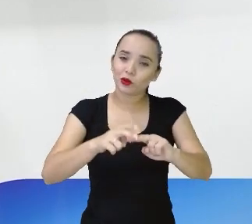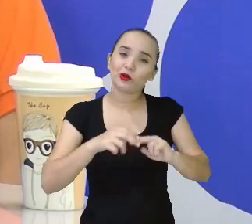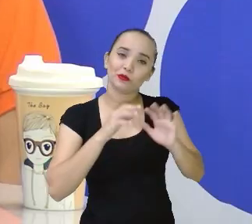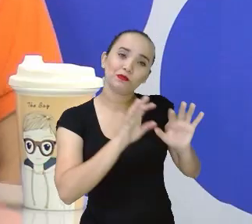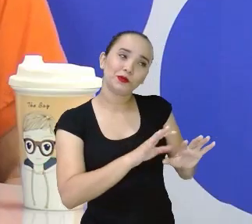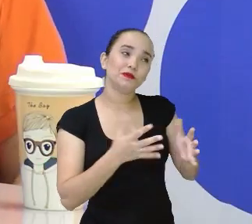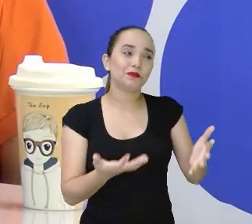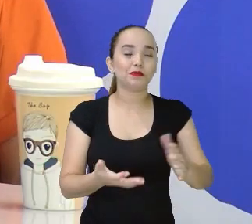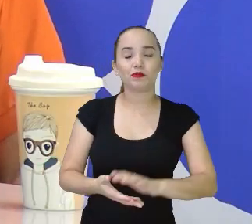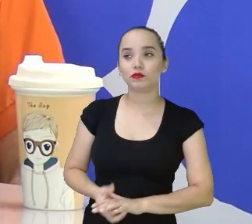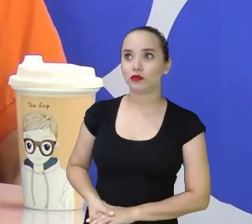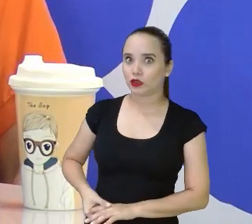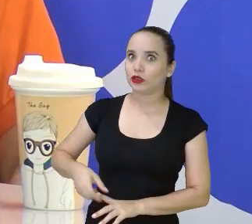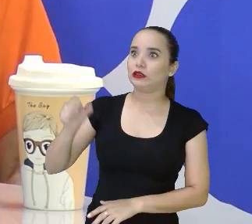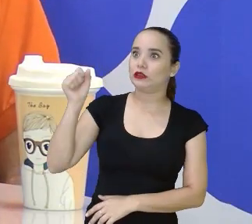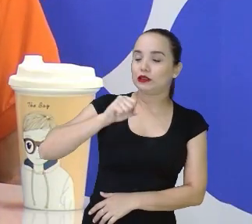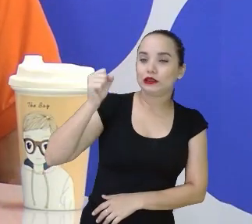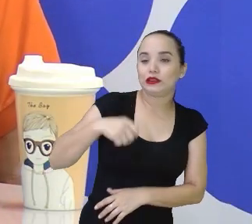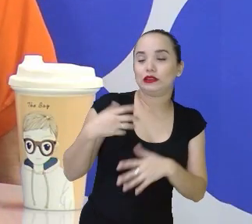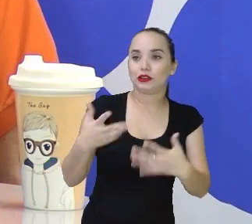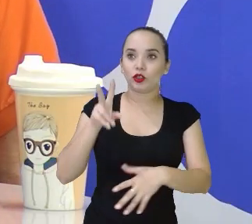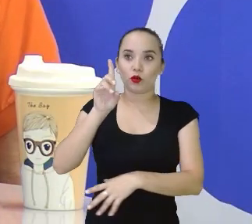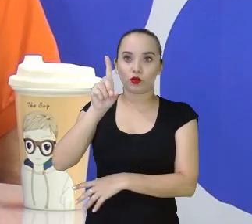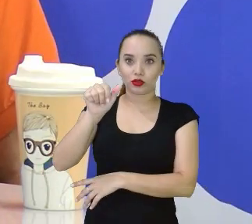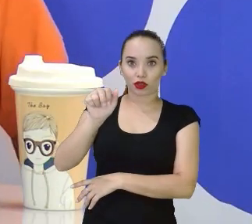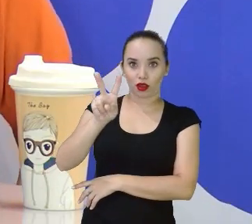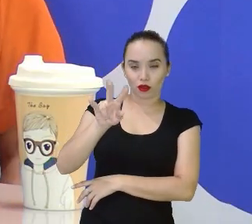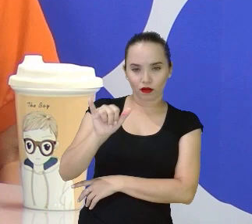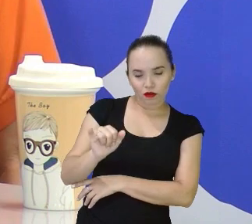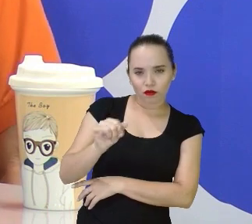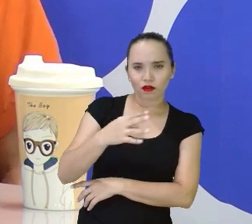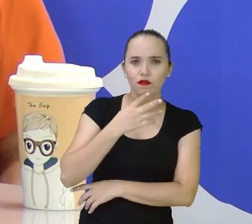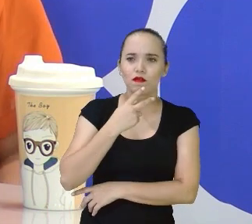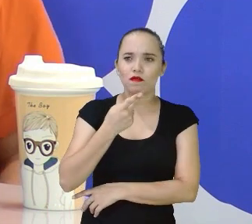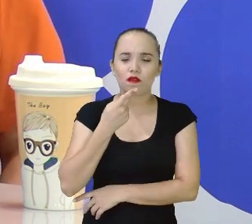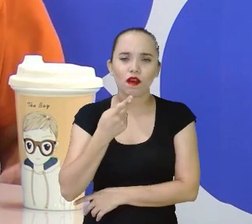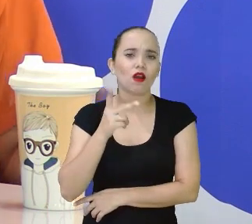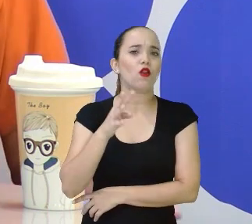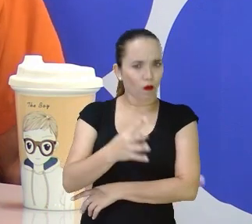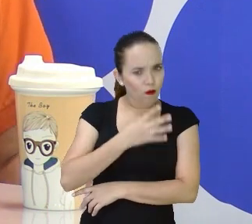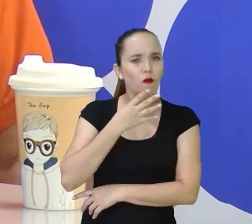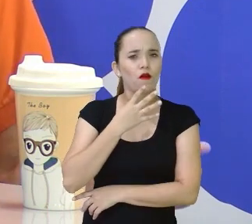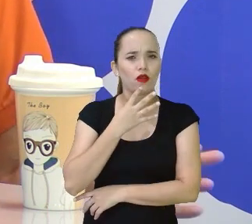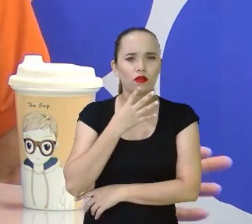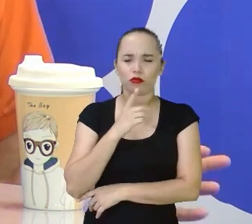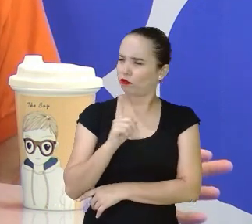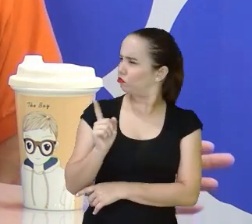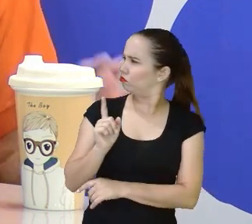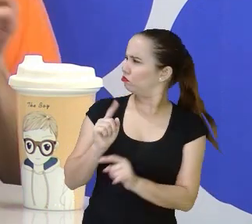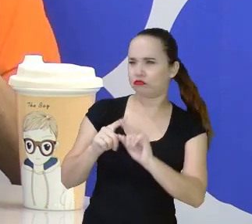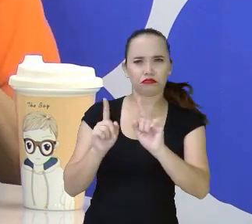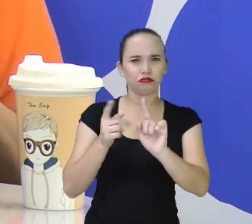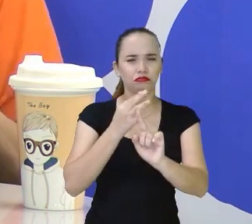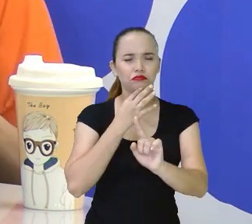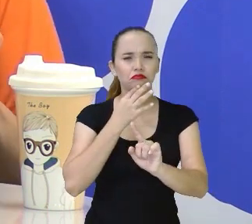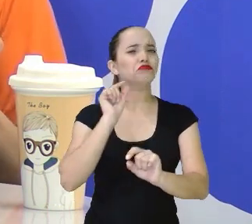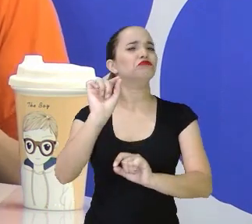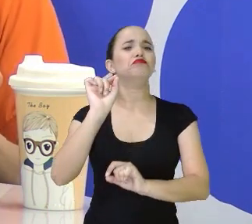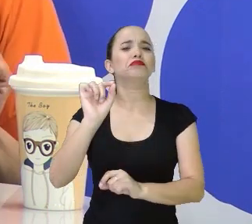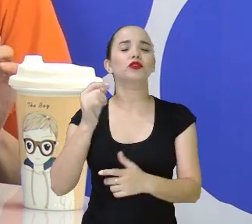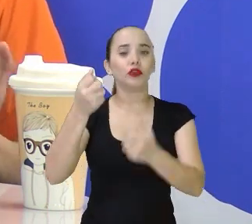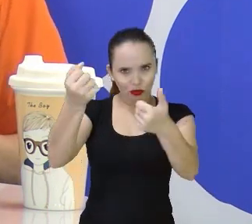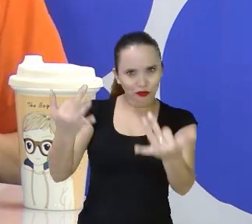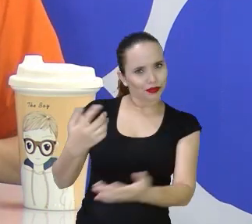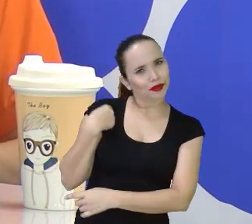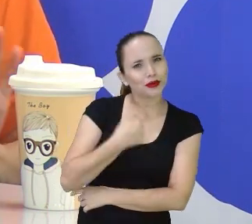Pois é. Aqui o Davi colocou que conhece. Agora, Davi, eu fiquei aqui sem saber o que você conhece. Então, diz aí pra gente,